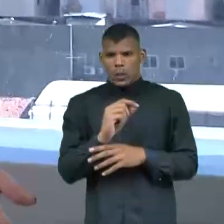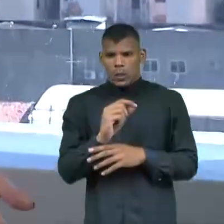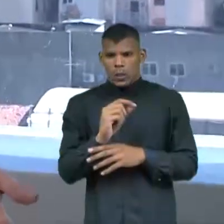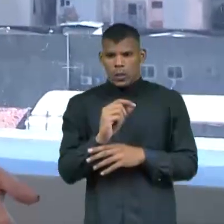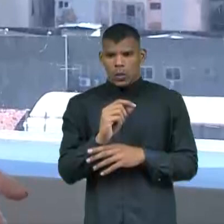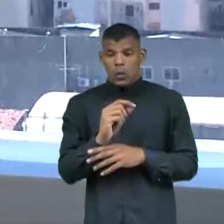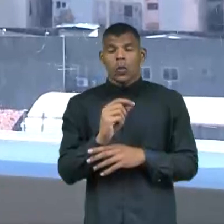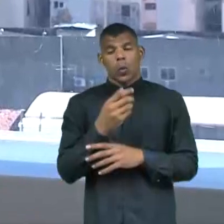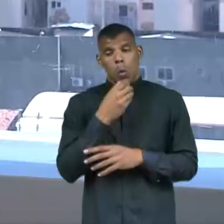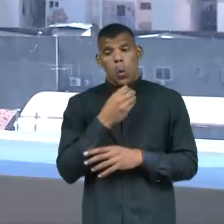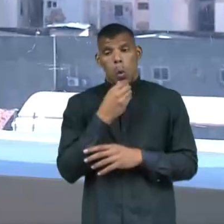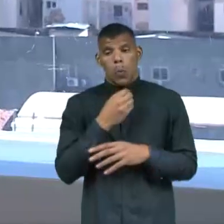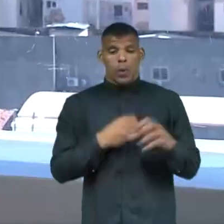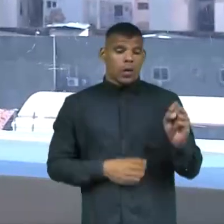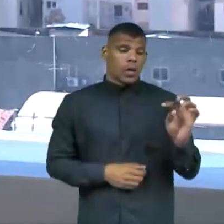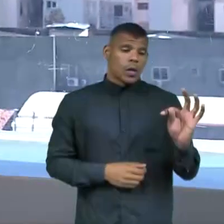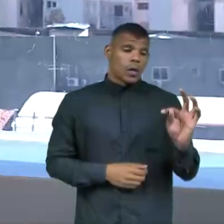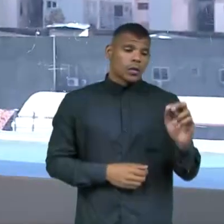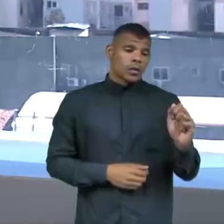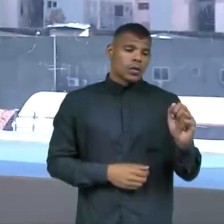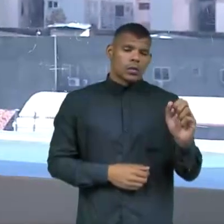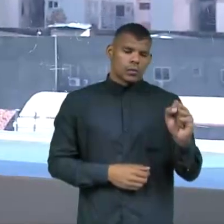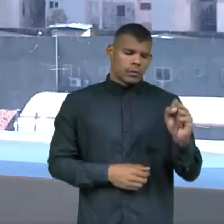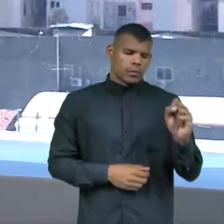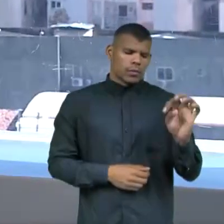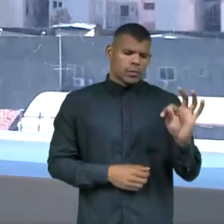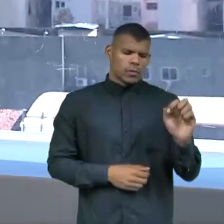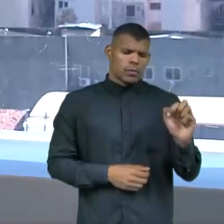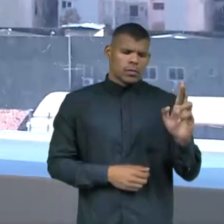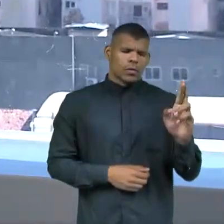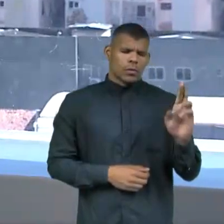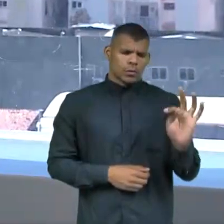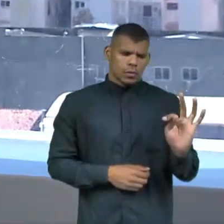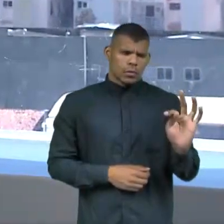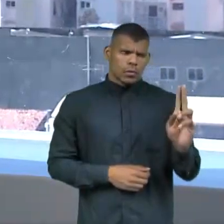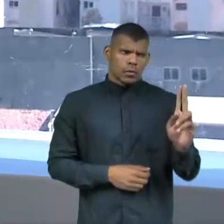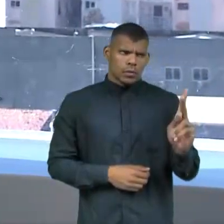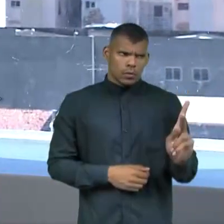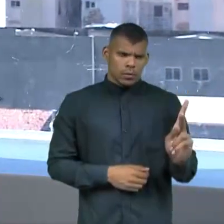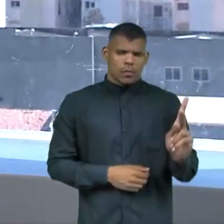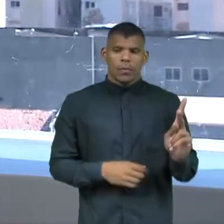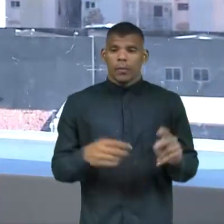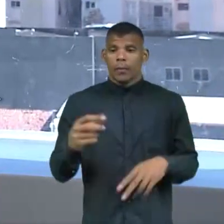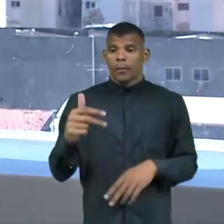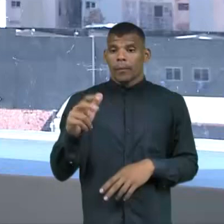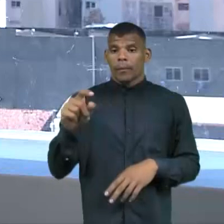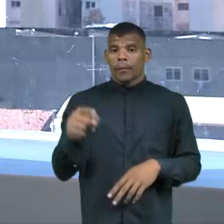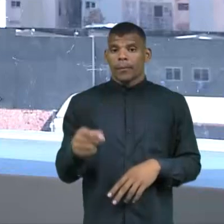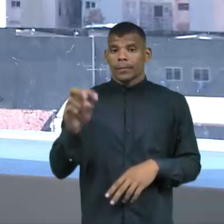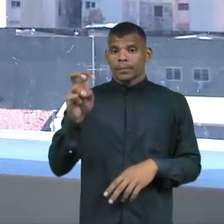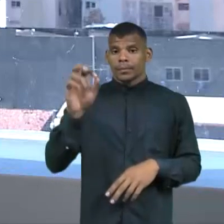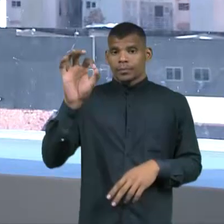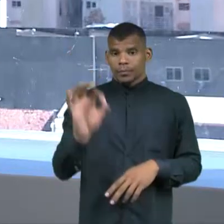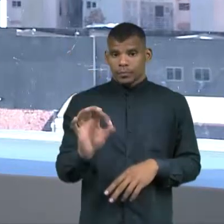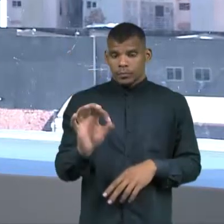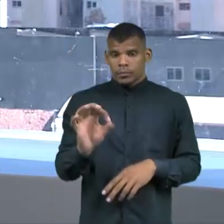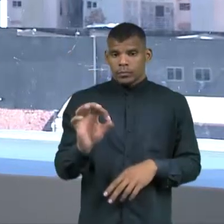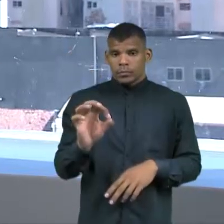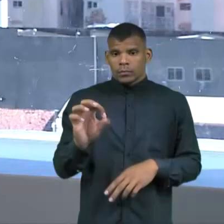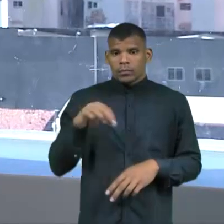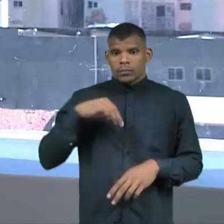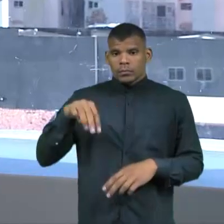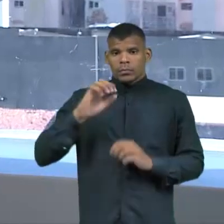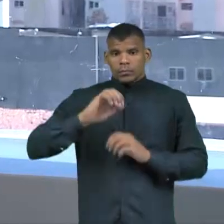cursos de tecnologia, as mulheres também são minoria, 15,5%, de acordo com o Ministério da Educação.